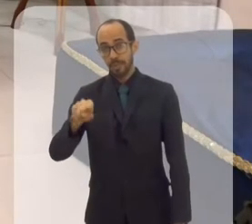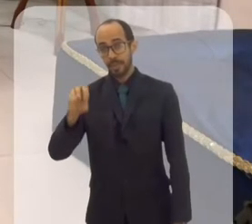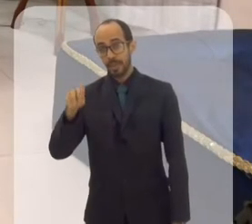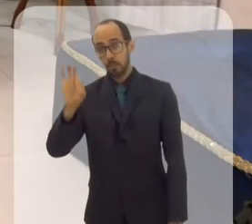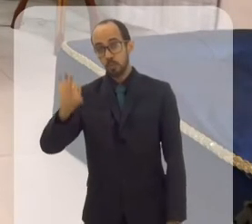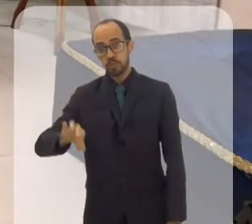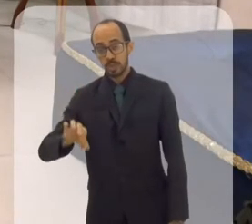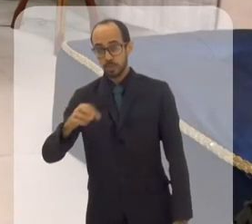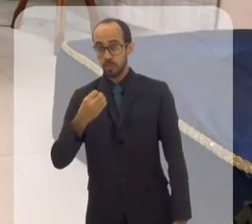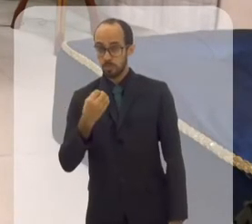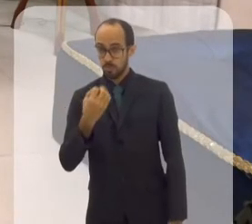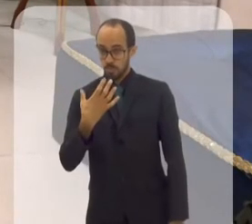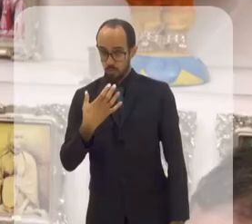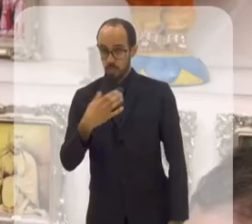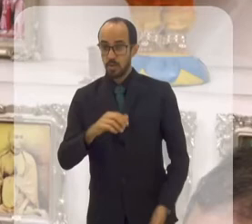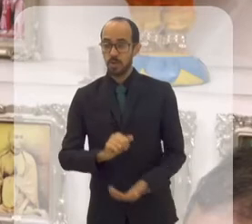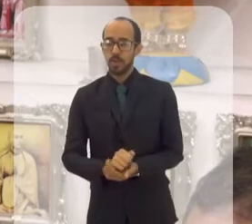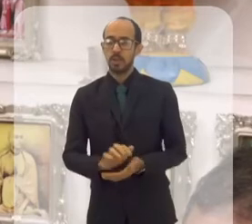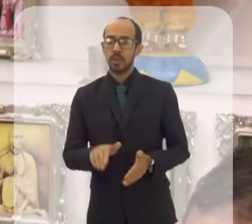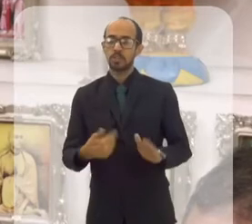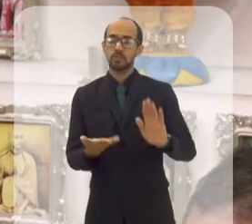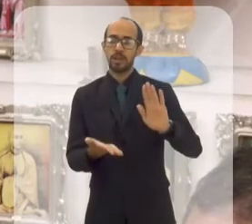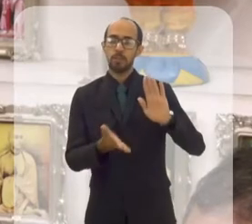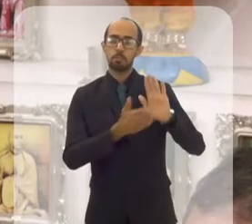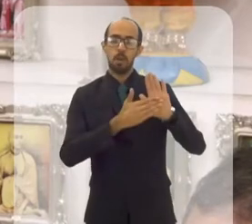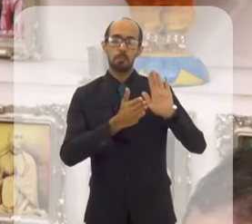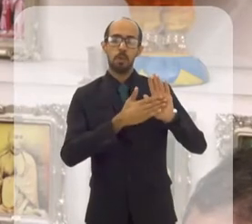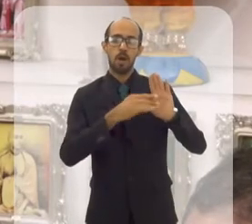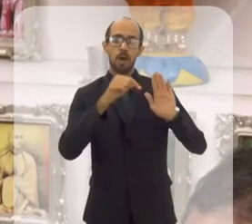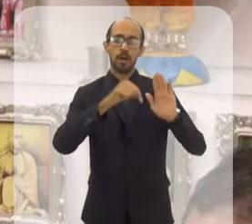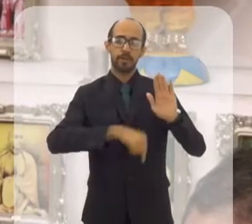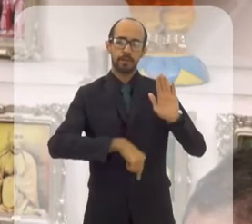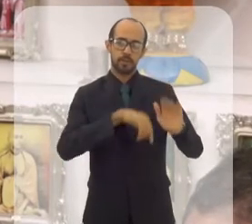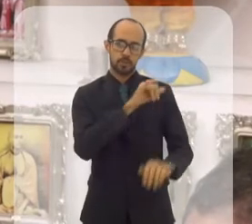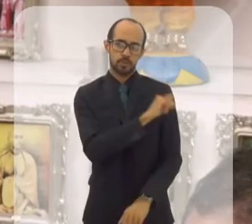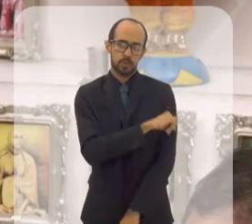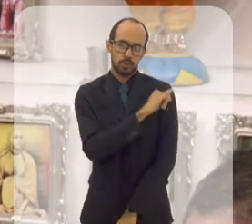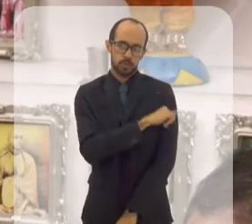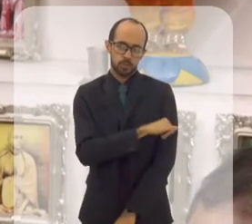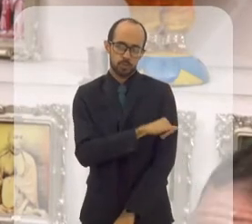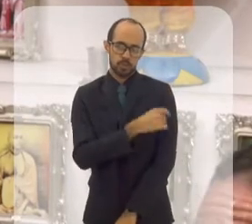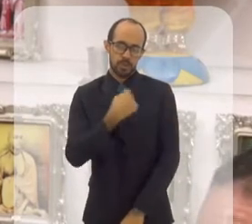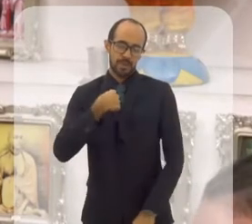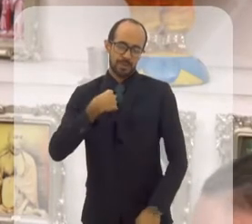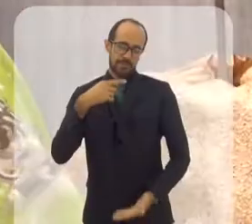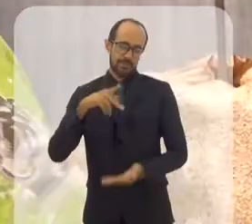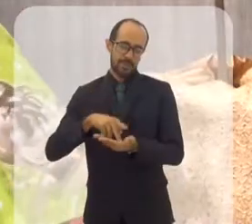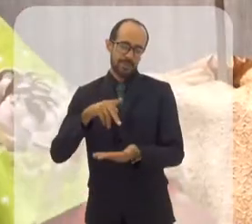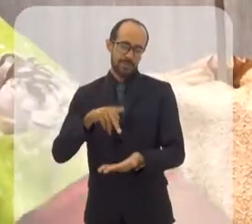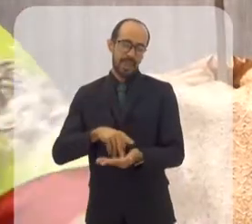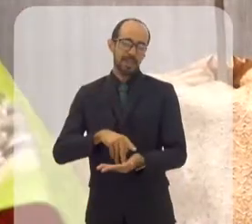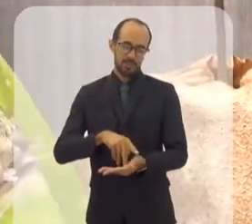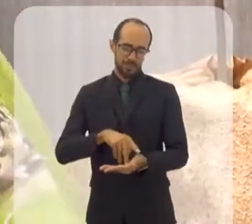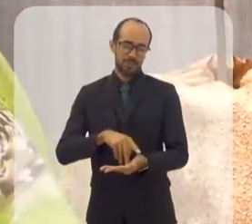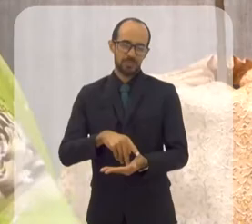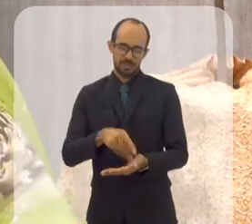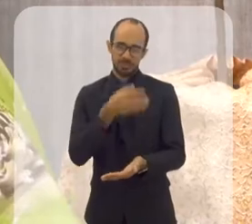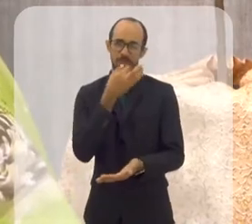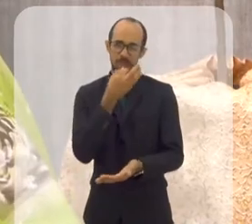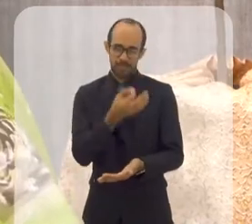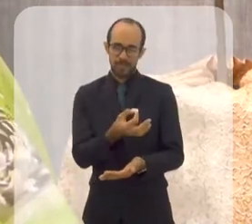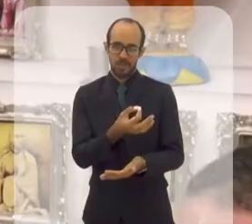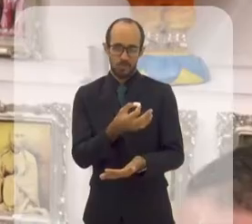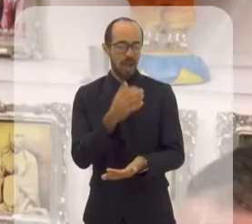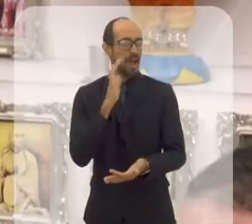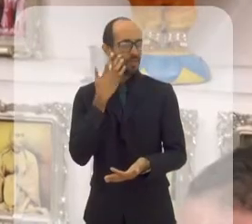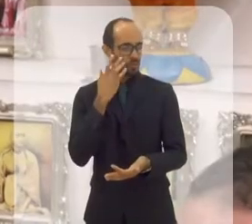80%. Então, nós vamos estar propondo isso aqui no Rio de Janeiro. Eu, sinceramente, eu